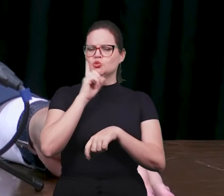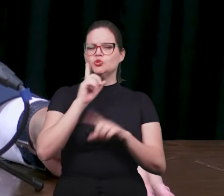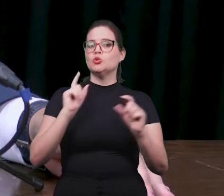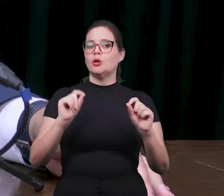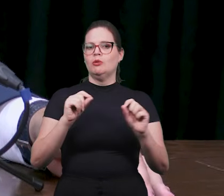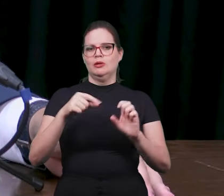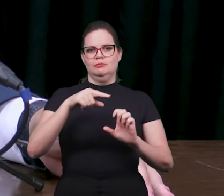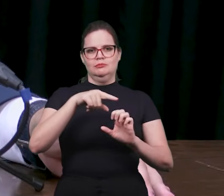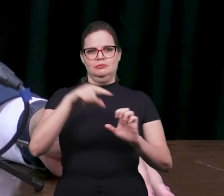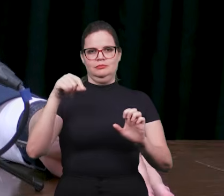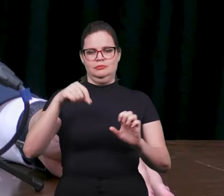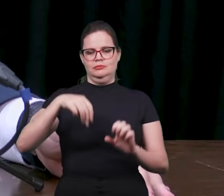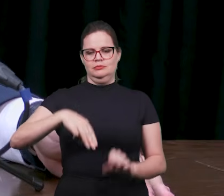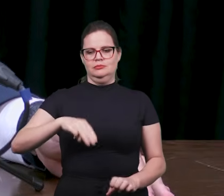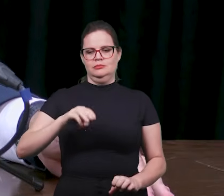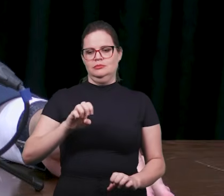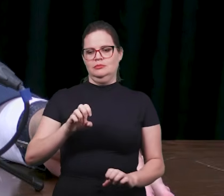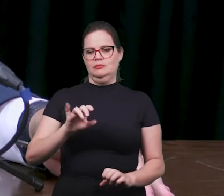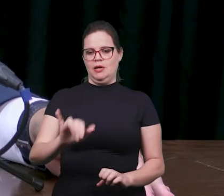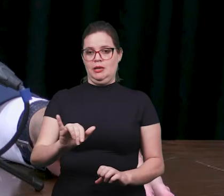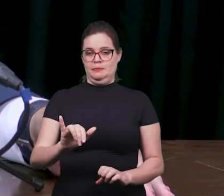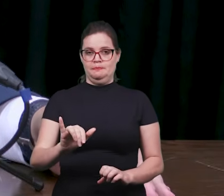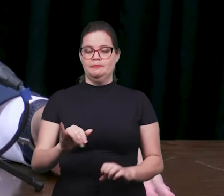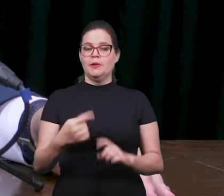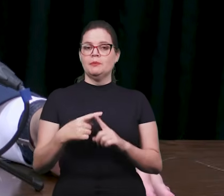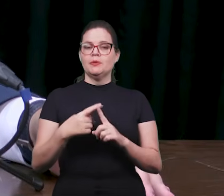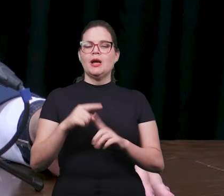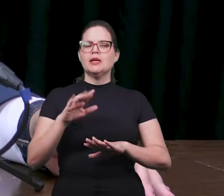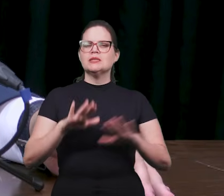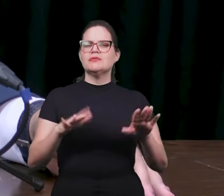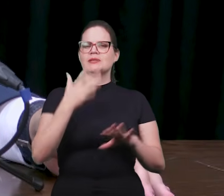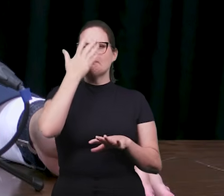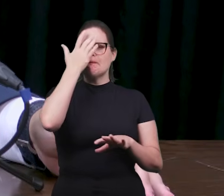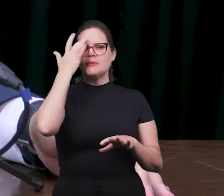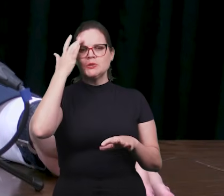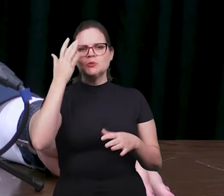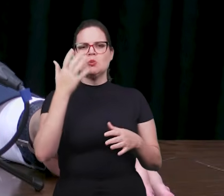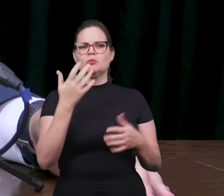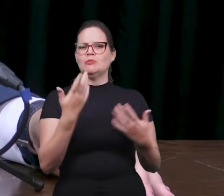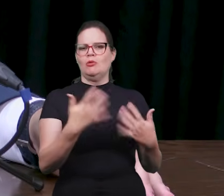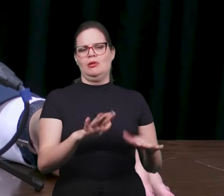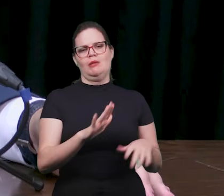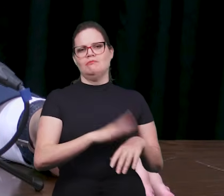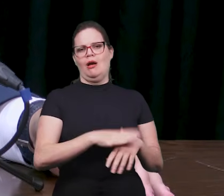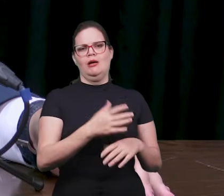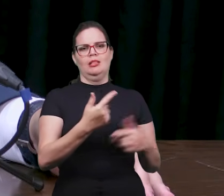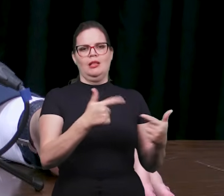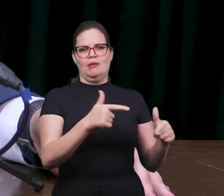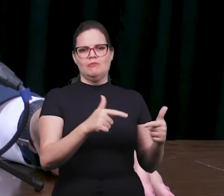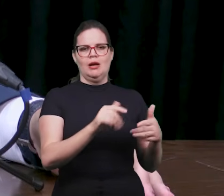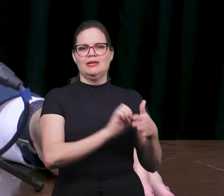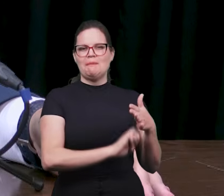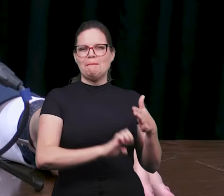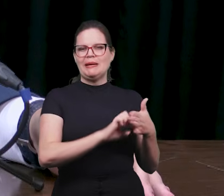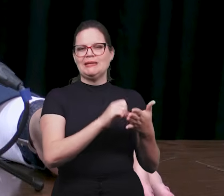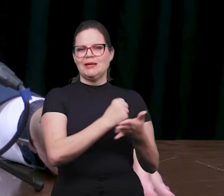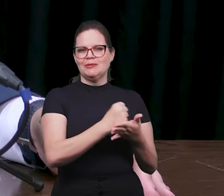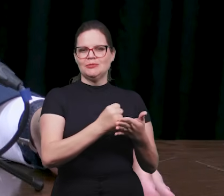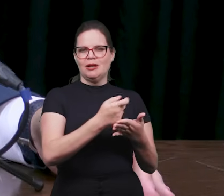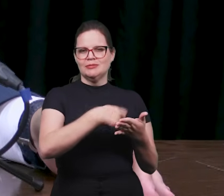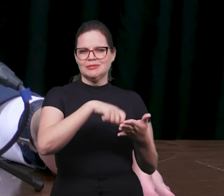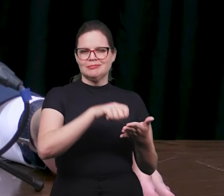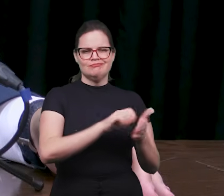enquadramento empresarial da MEI. Nós sabemos que muitas pessoas às vezes têm o desejo, né, de sair da informalidade, às